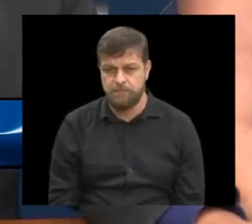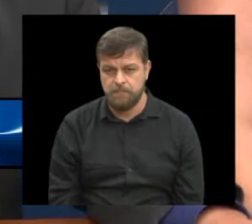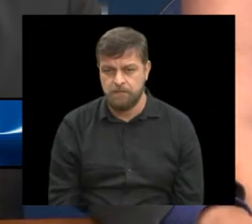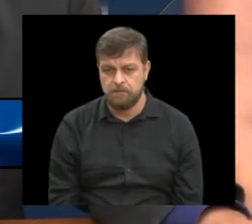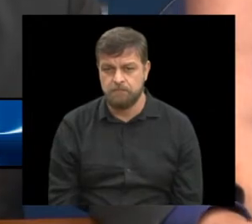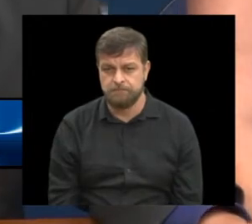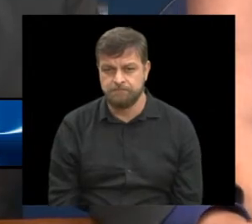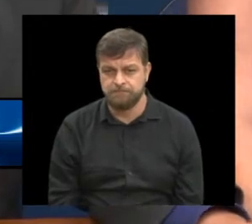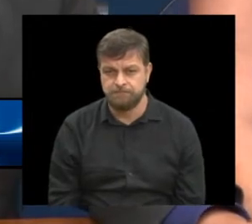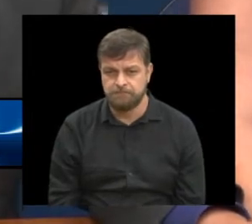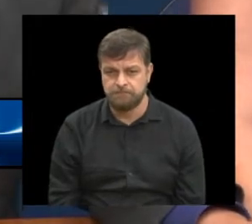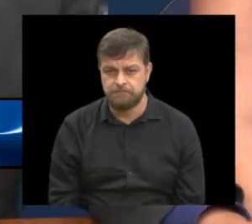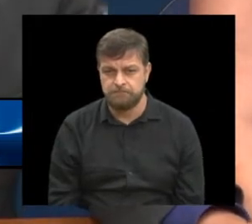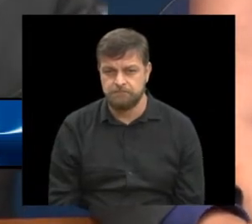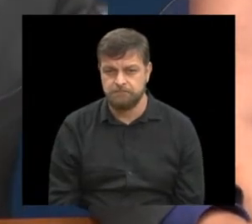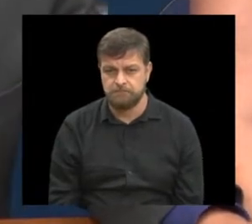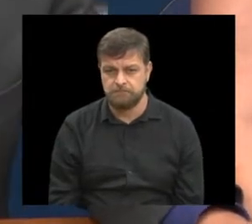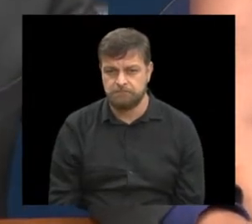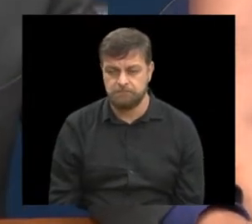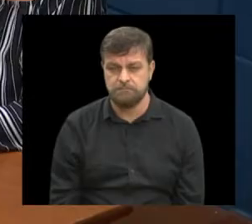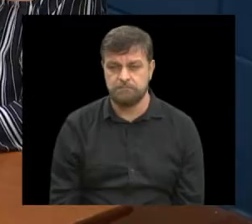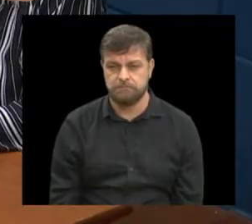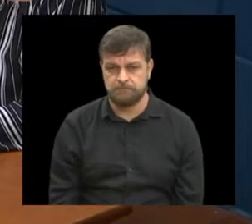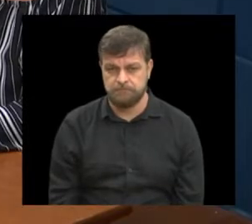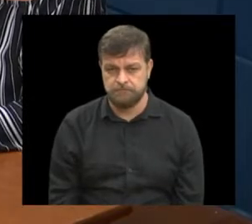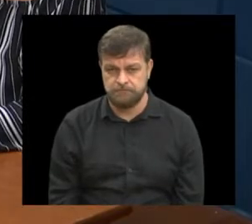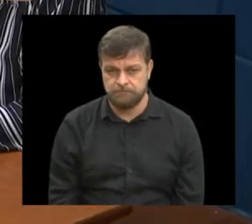Cumprimentar também os Braille que estão aqui, o pessoal.